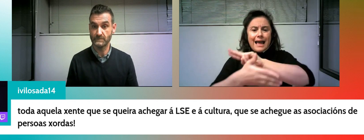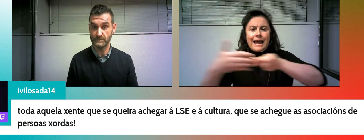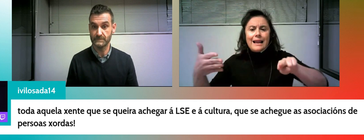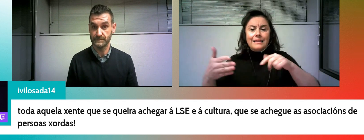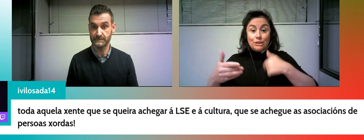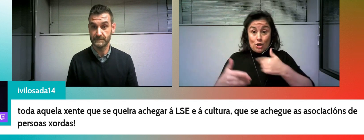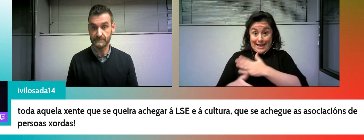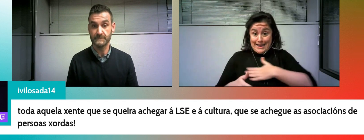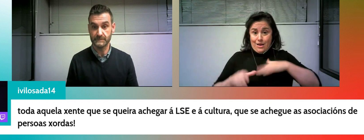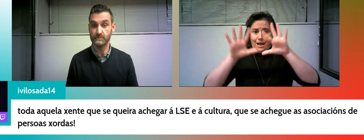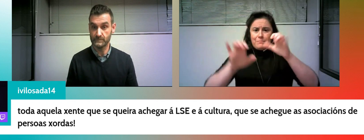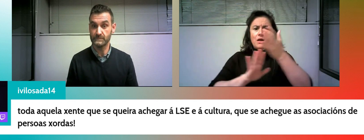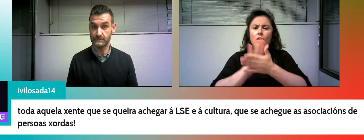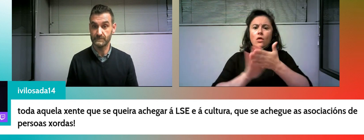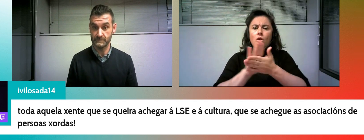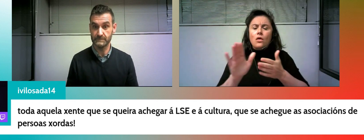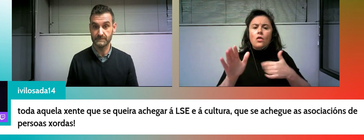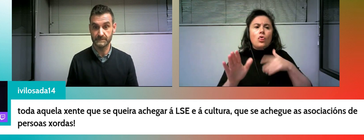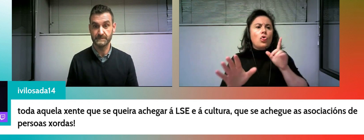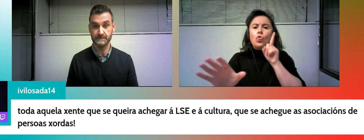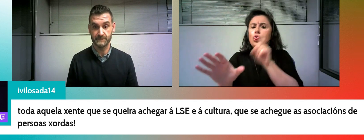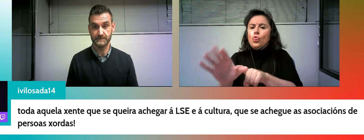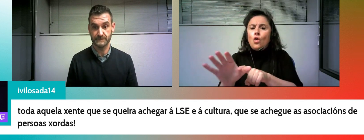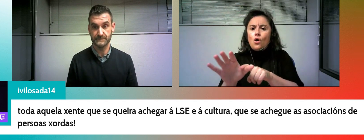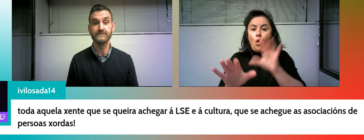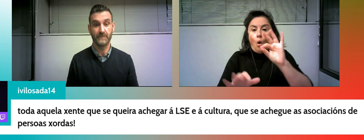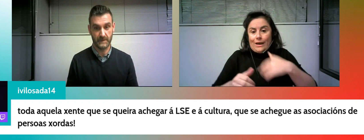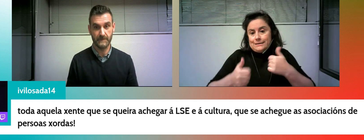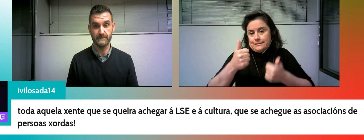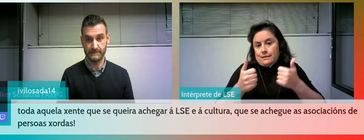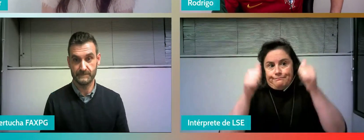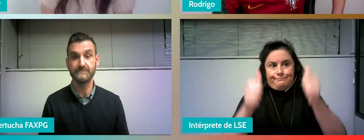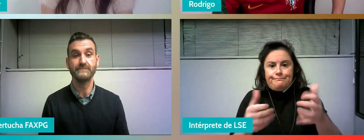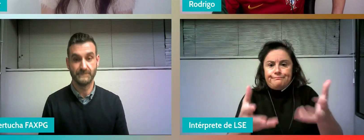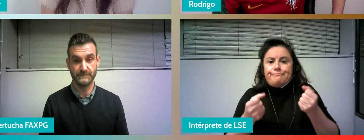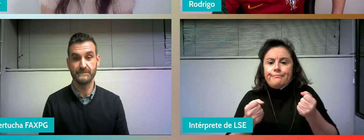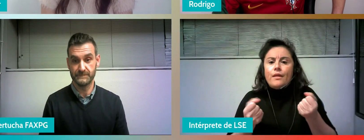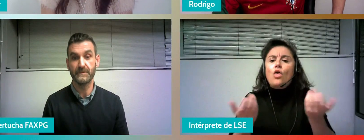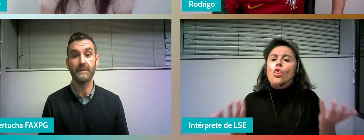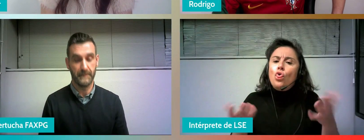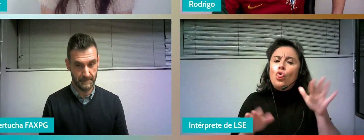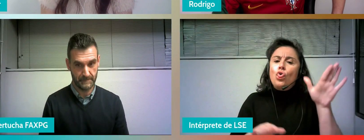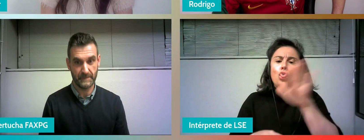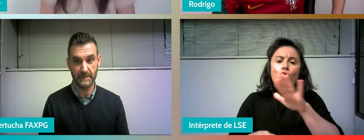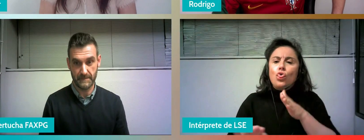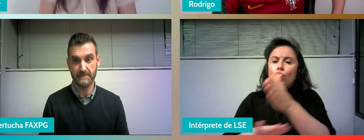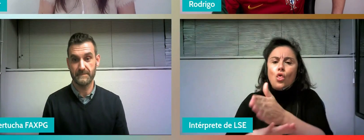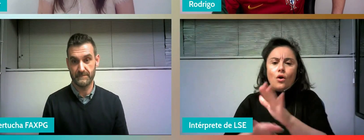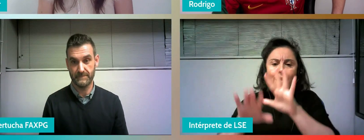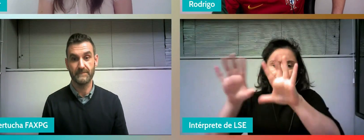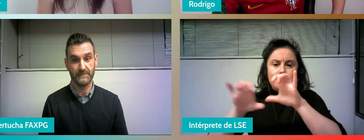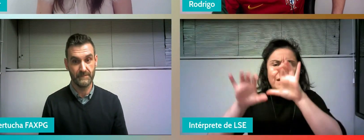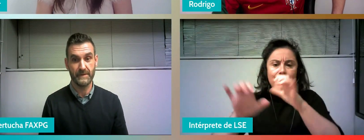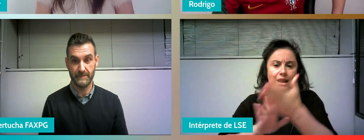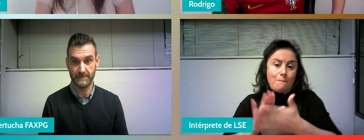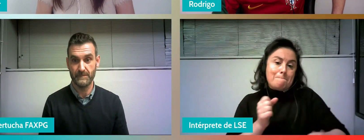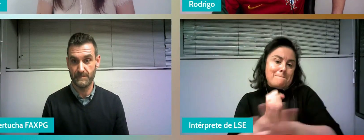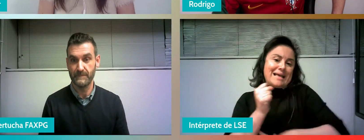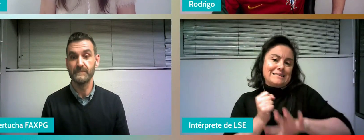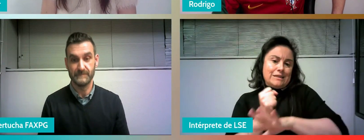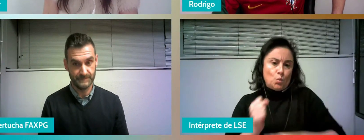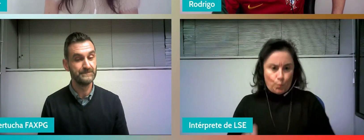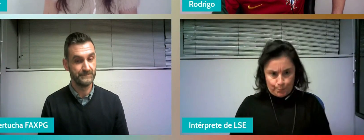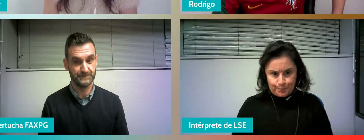podemos aprender e examinarnos de lingua de signos para obter ese nivel básico, para empezar?